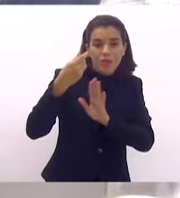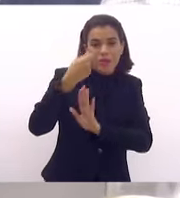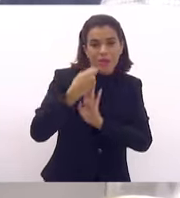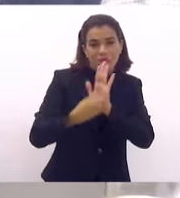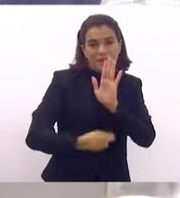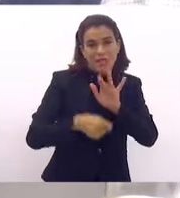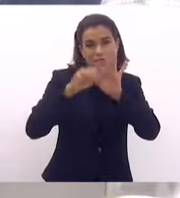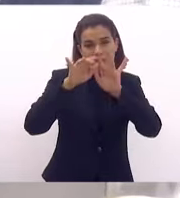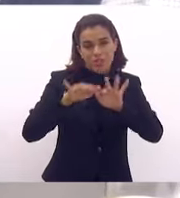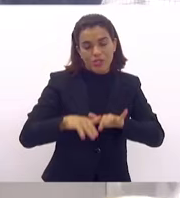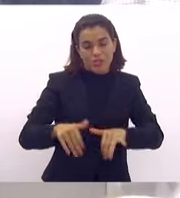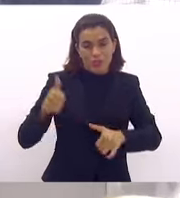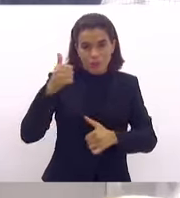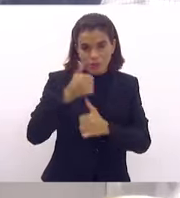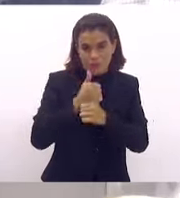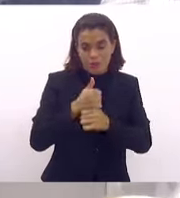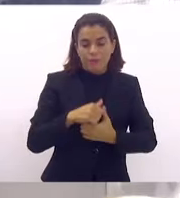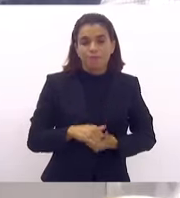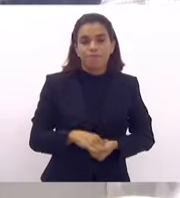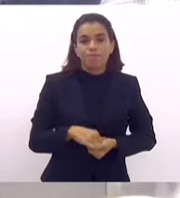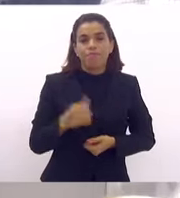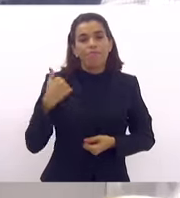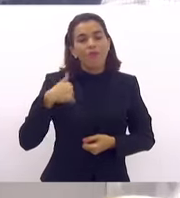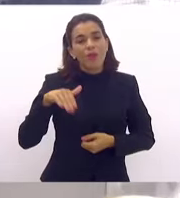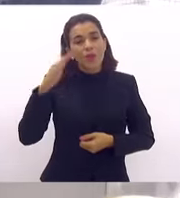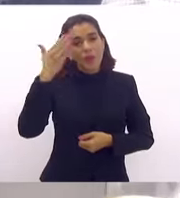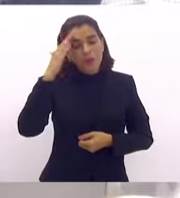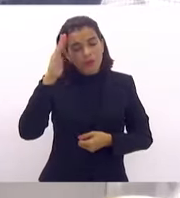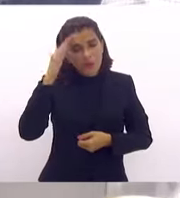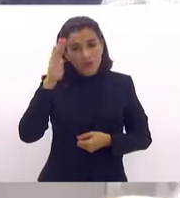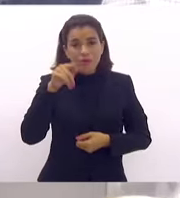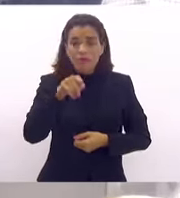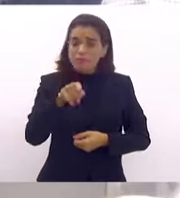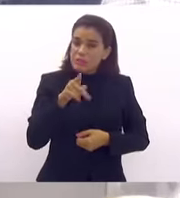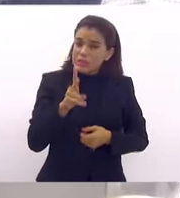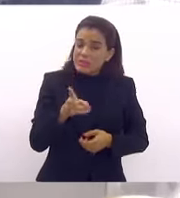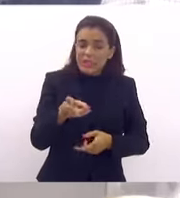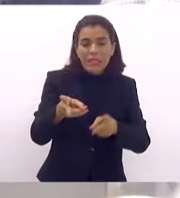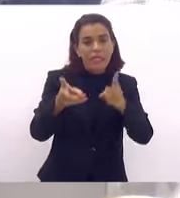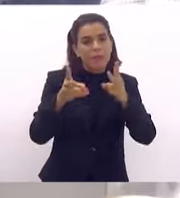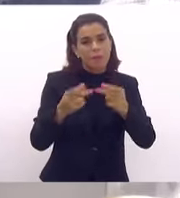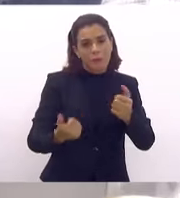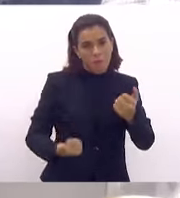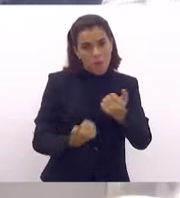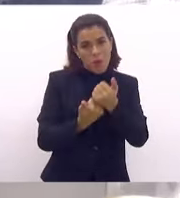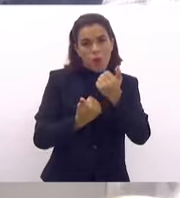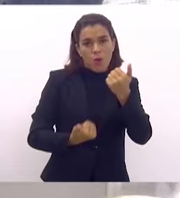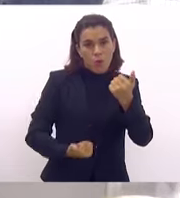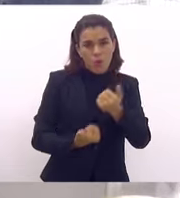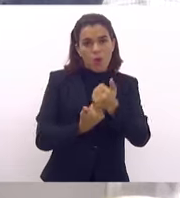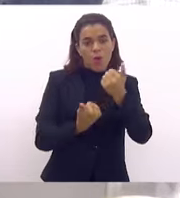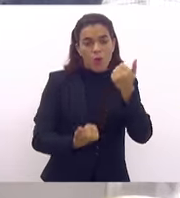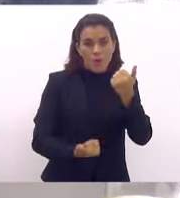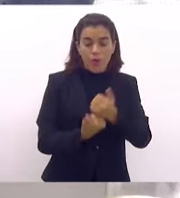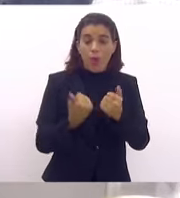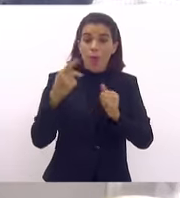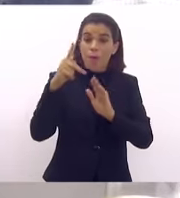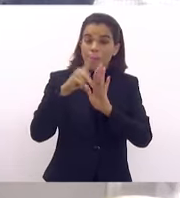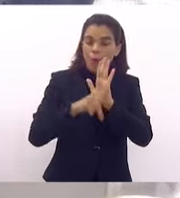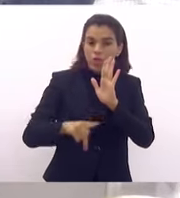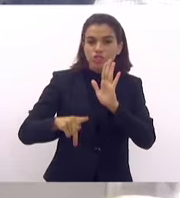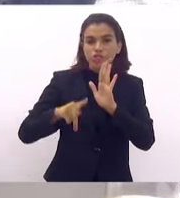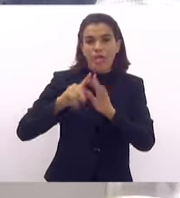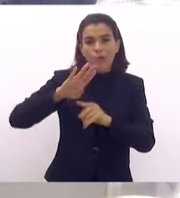interesse não é protelar, porque, aliás, nunca foi. Vossa Excelência sempre apoiou não só os projetos ambientais, mas outros